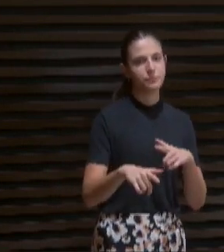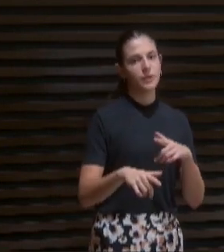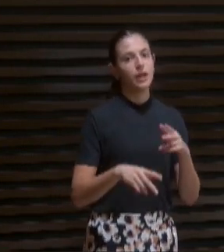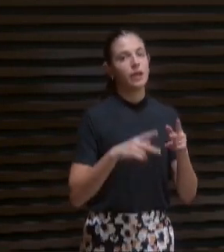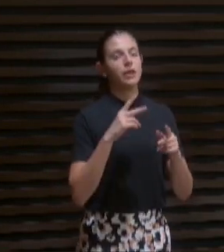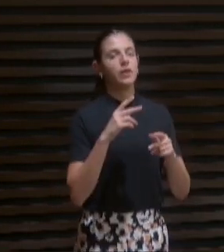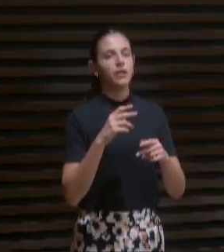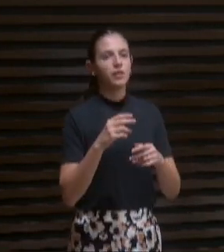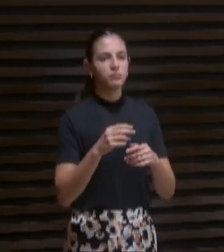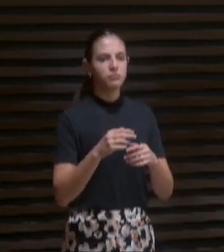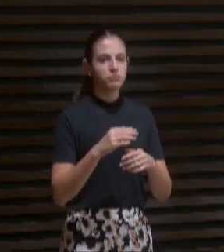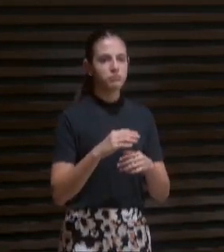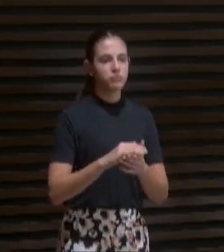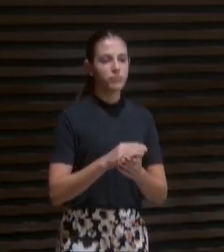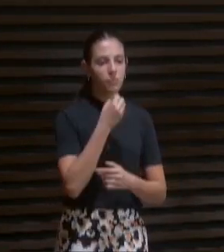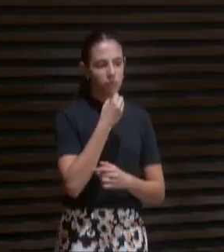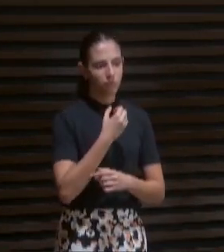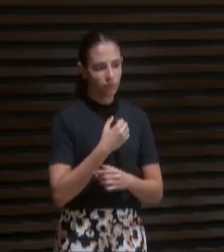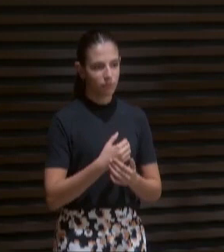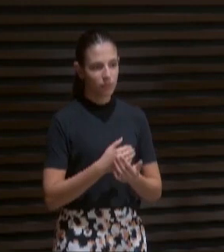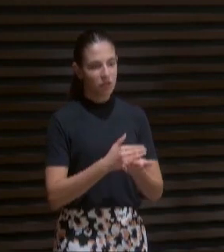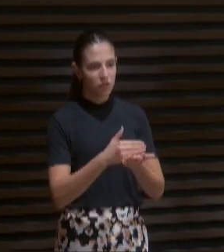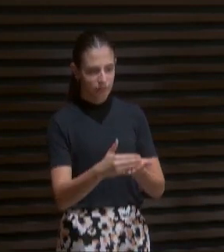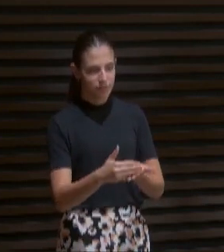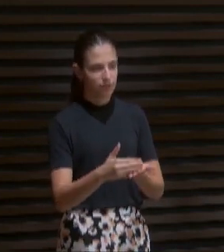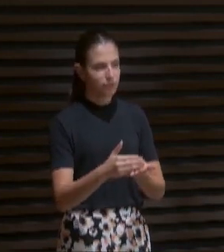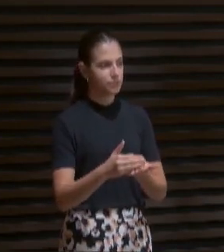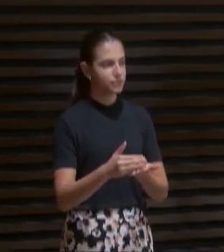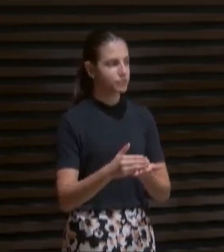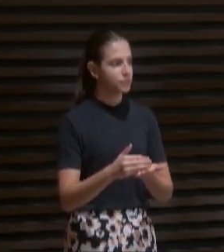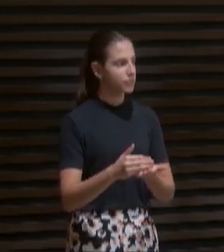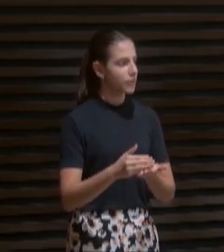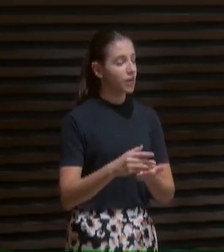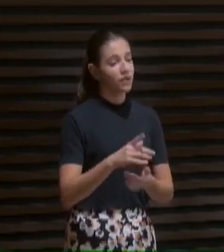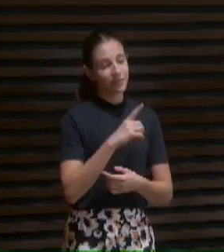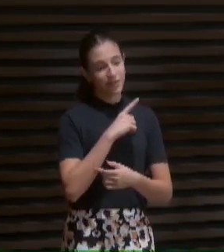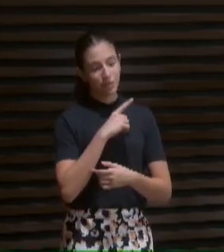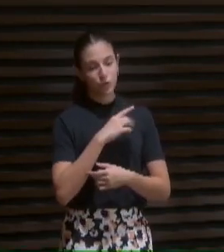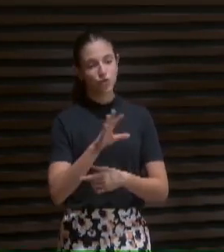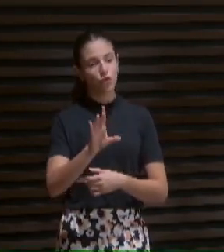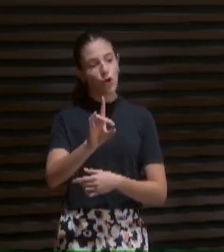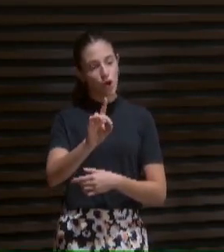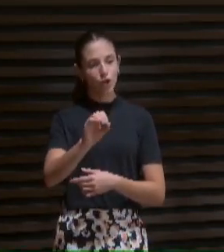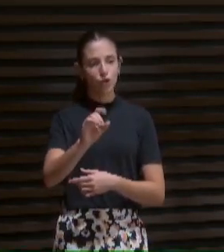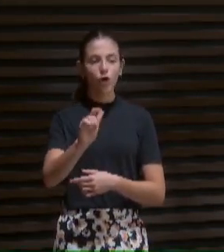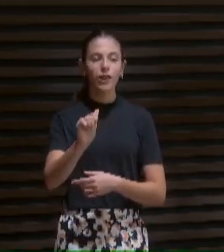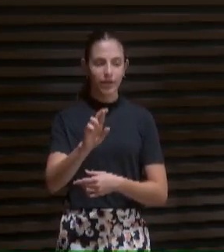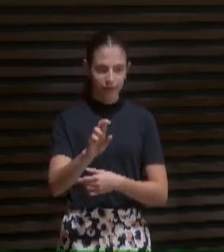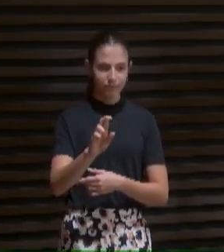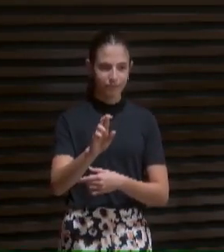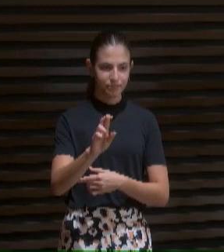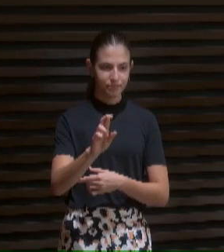caminhado, né? Vocês veem no $1, na moeda, na nota de $1, o olho